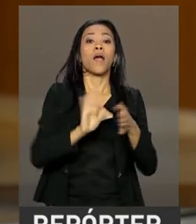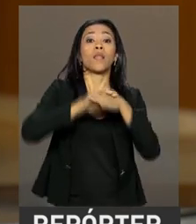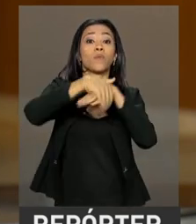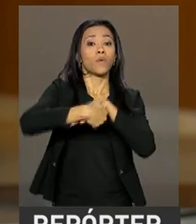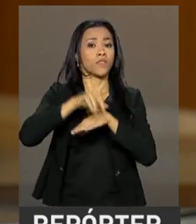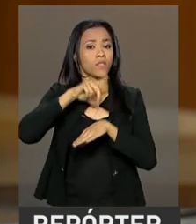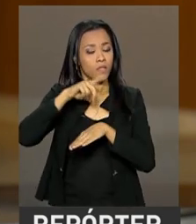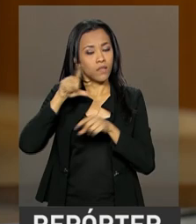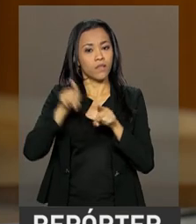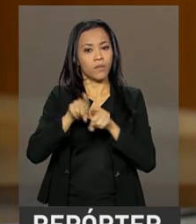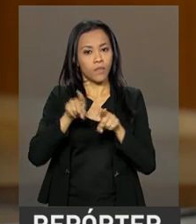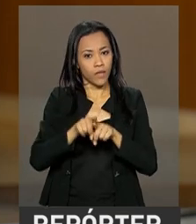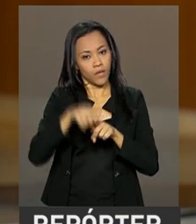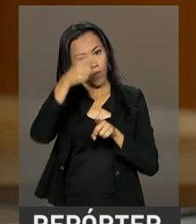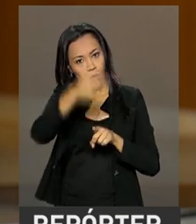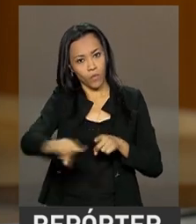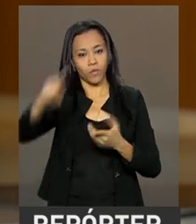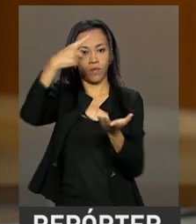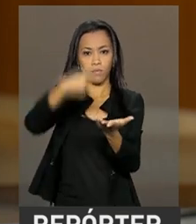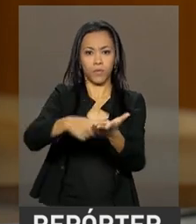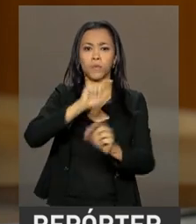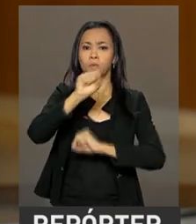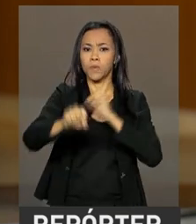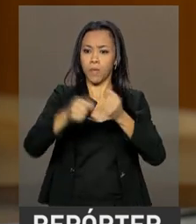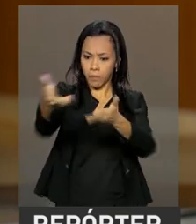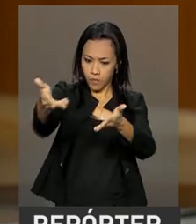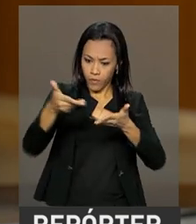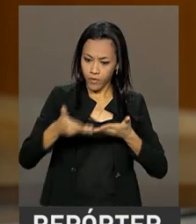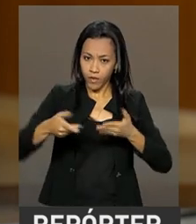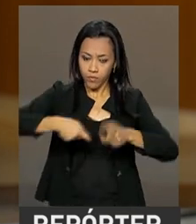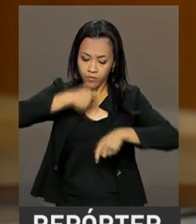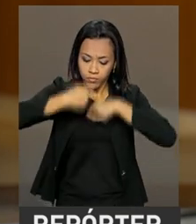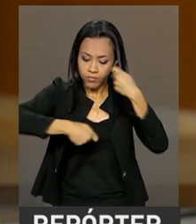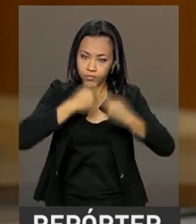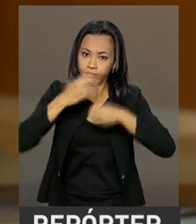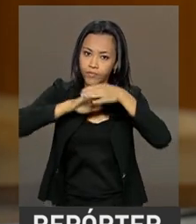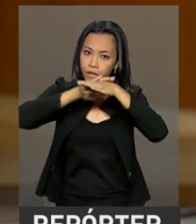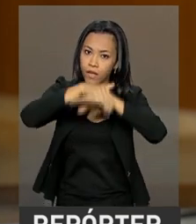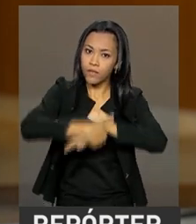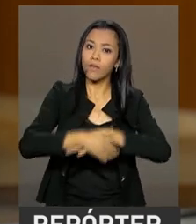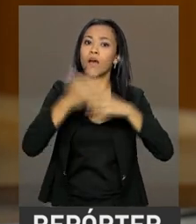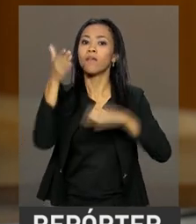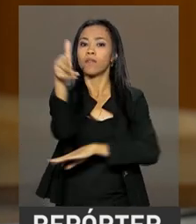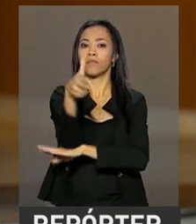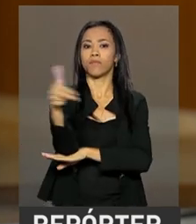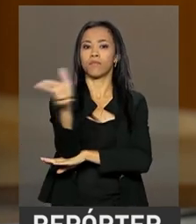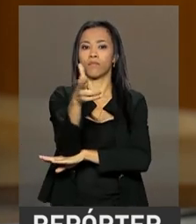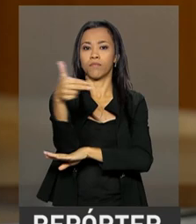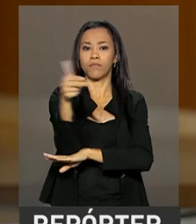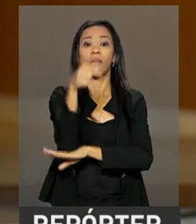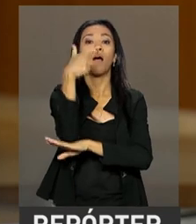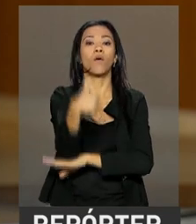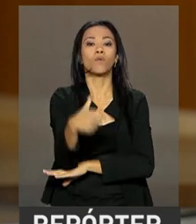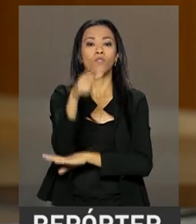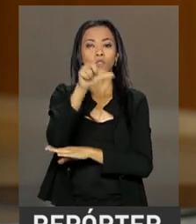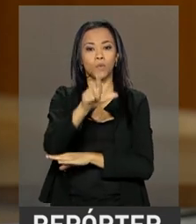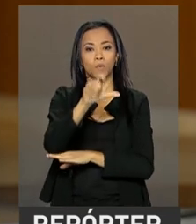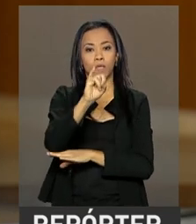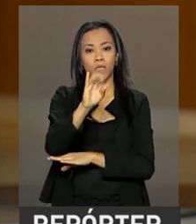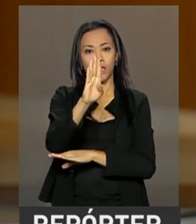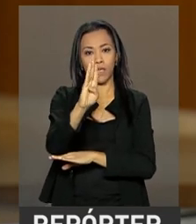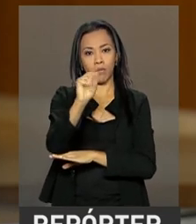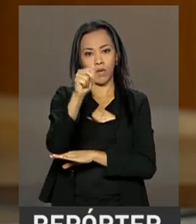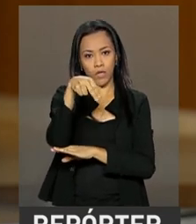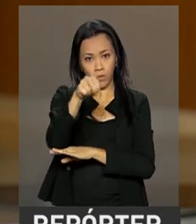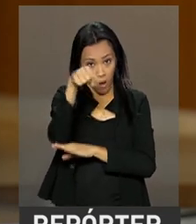Rodrigo Maia, o presidente em exercício, ele participa de um jantar na sede da Embaixada do Líbano aqui em Brasília. E ontem à